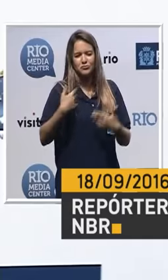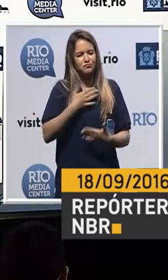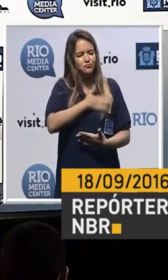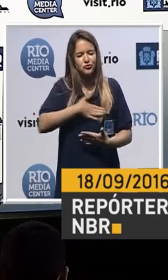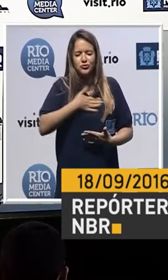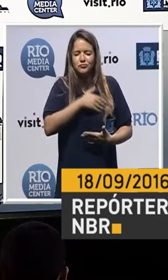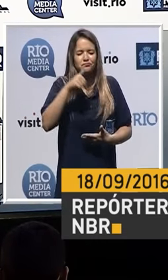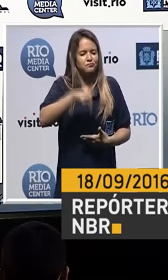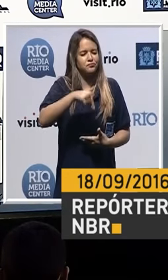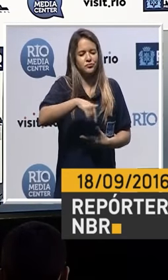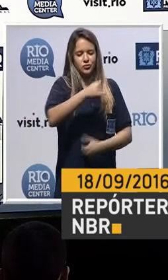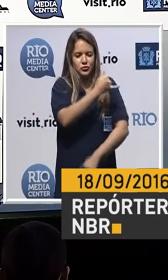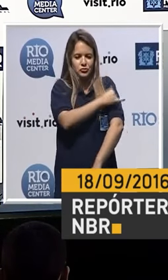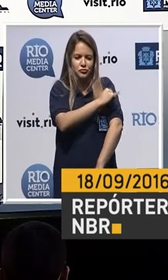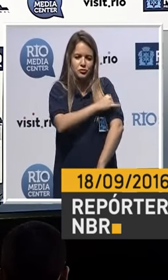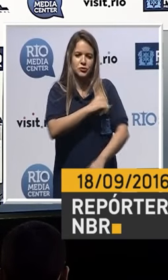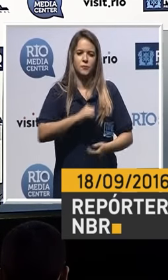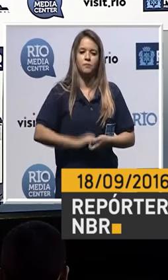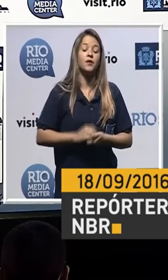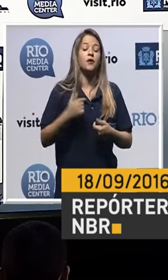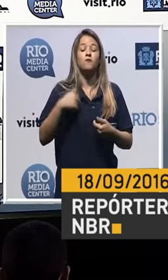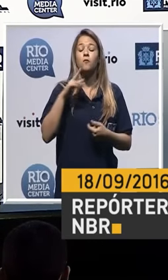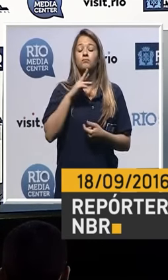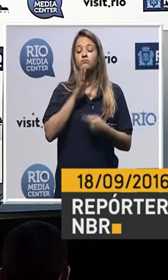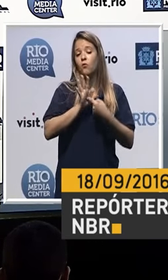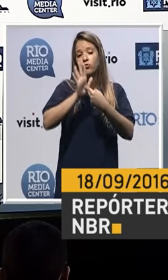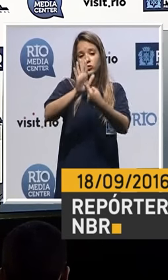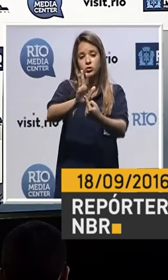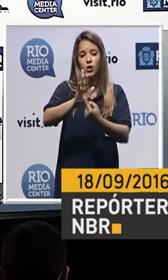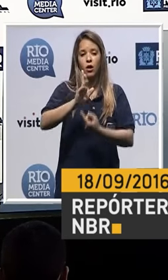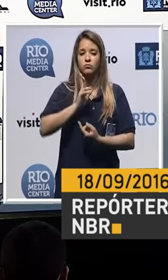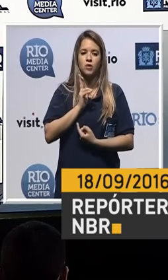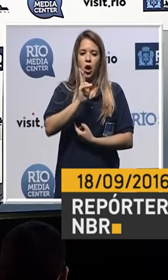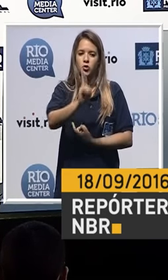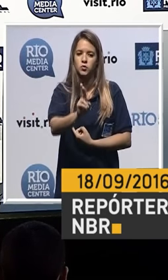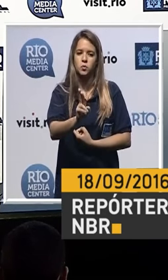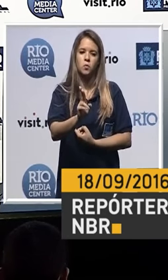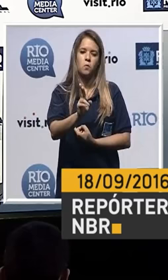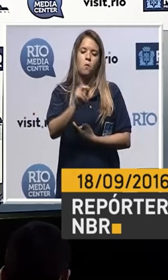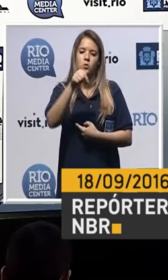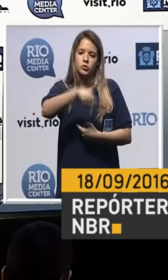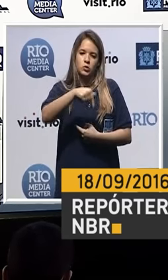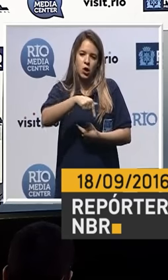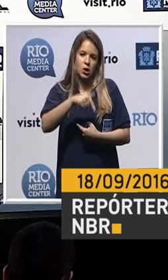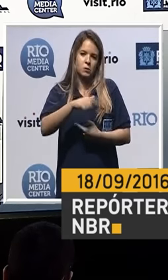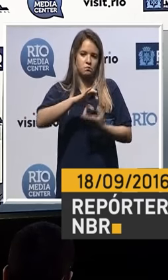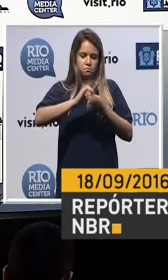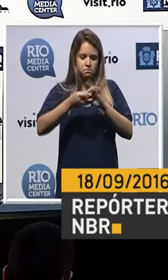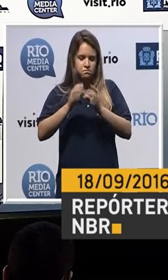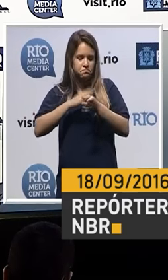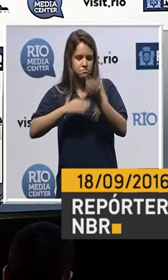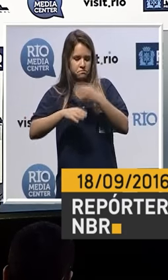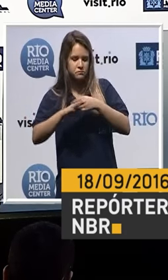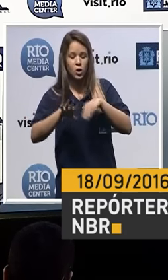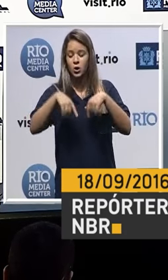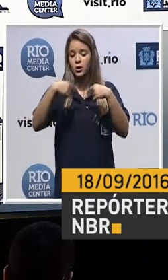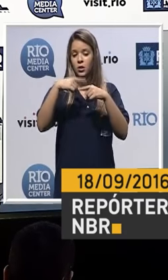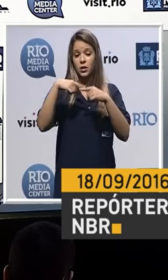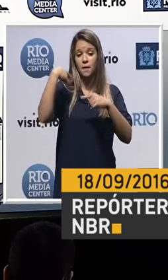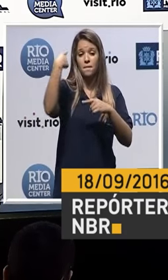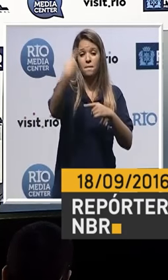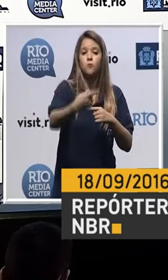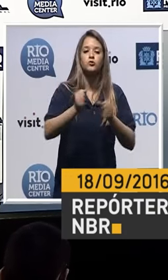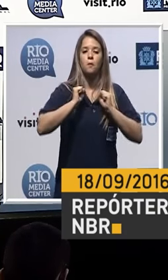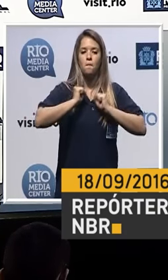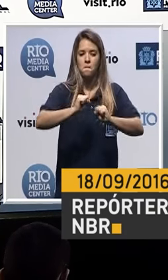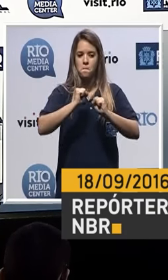rapidamente os nossos principais resultados e depois fico à disposição para responder aquilo que os